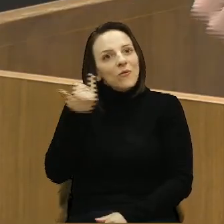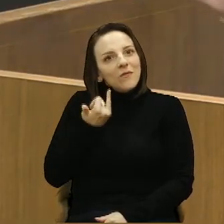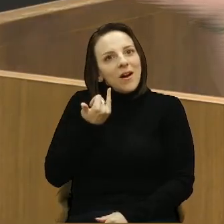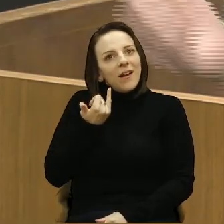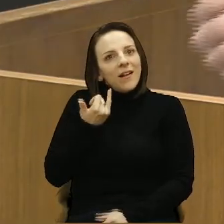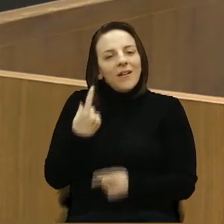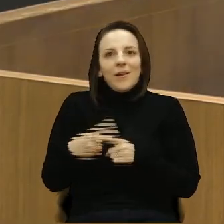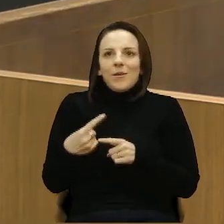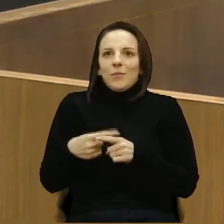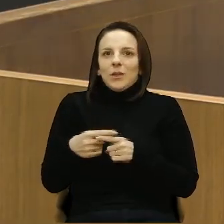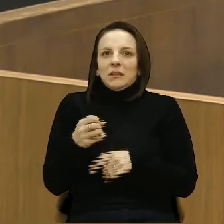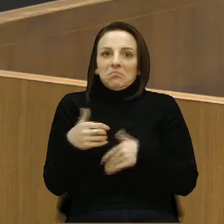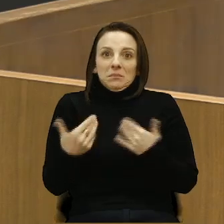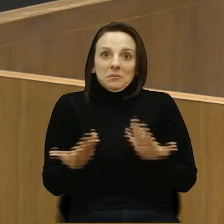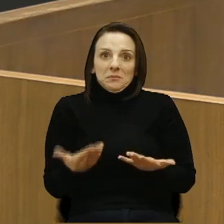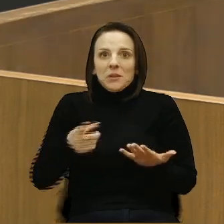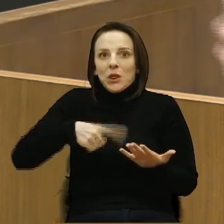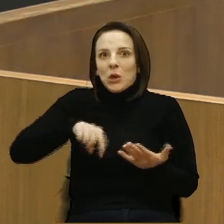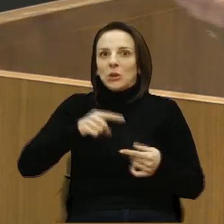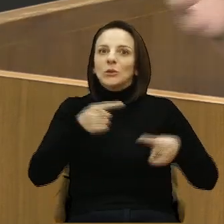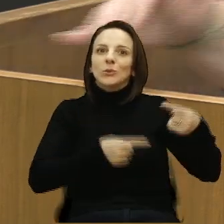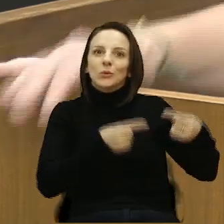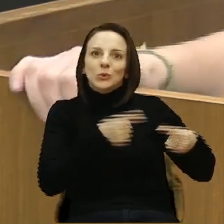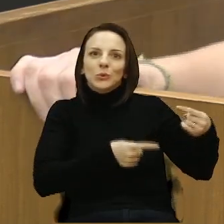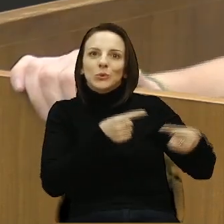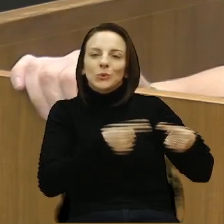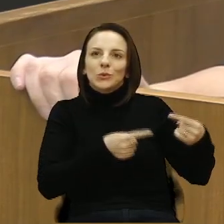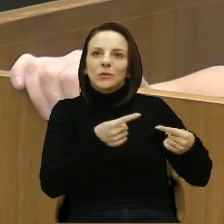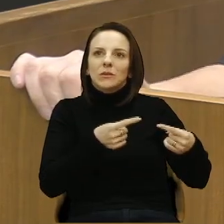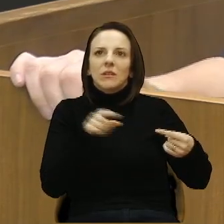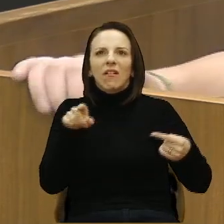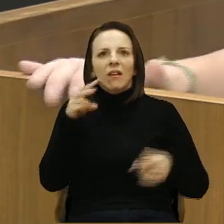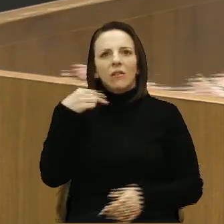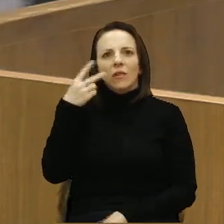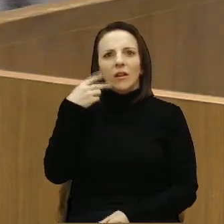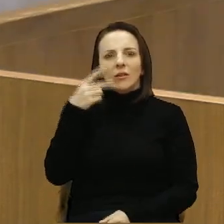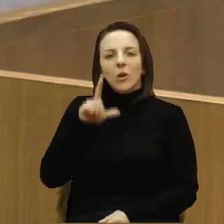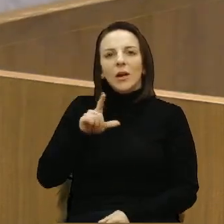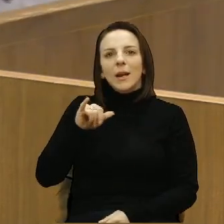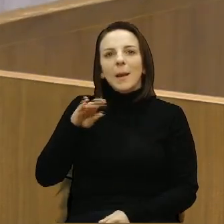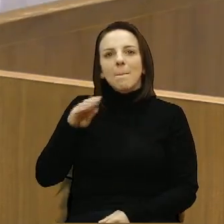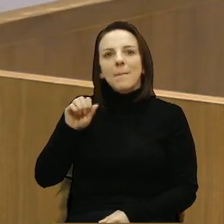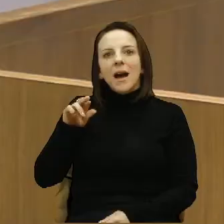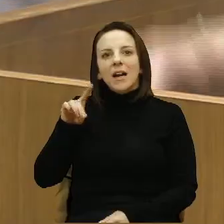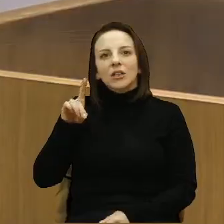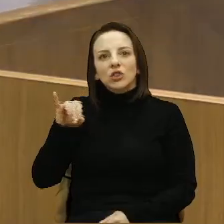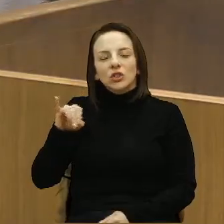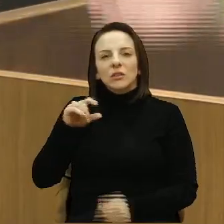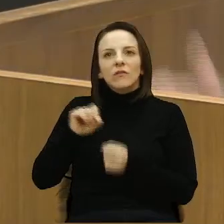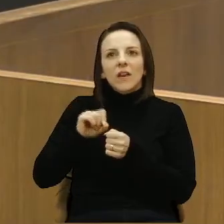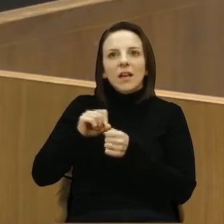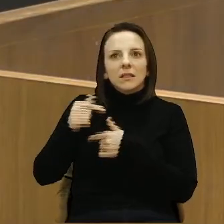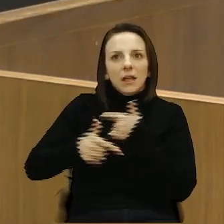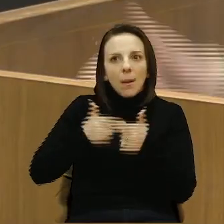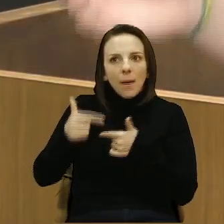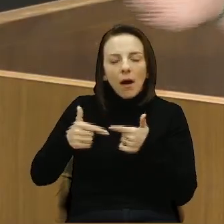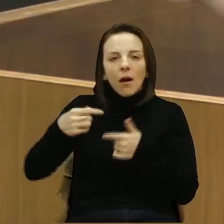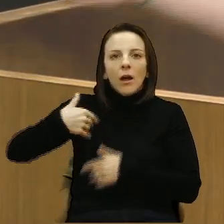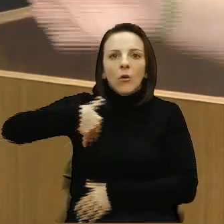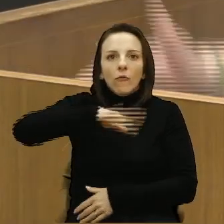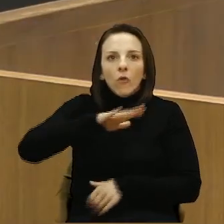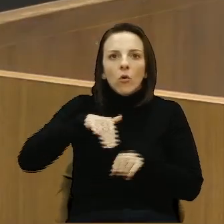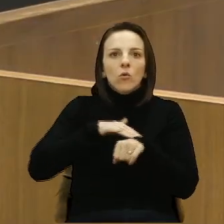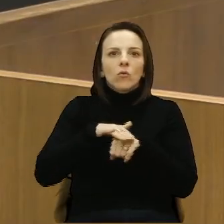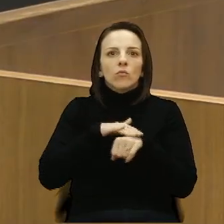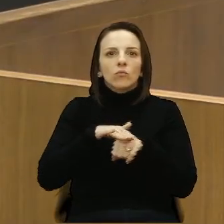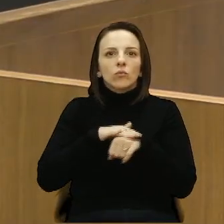isso, nós ficamos aqui debatendo, discutindo, e o vereador Libardi fez o trabalho, depois ele vai falar um pouco sobre isso, de conversar com o prefeito, porque isso nós